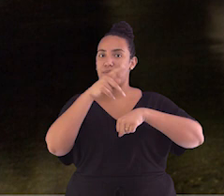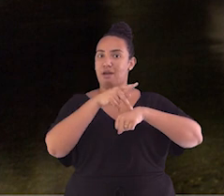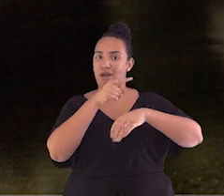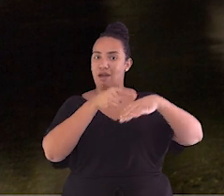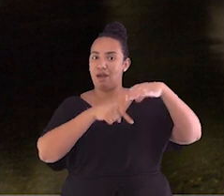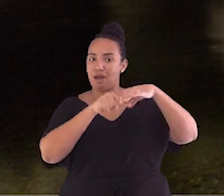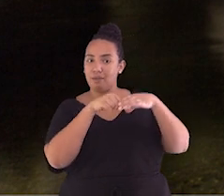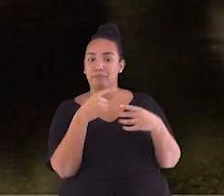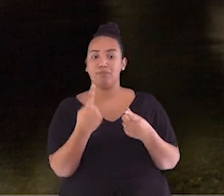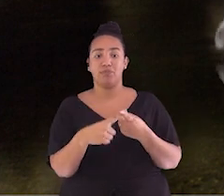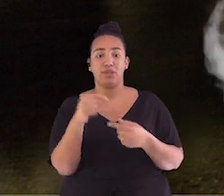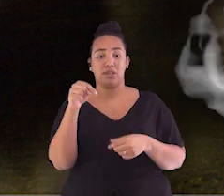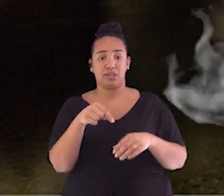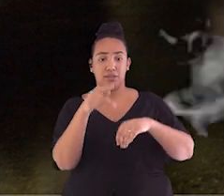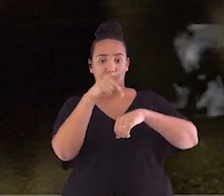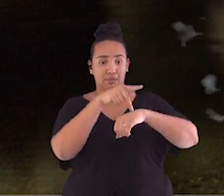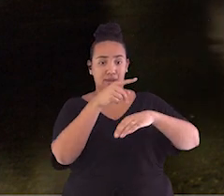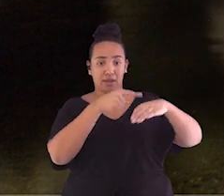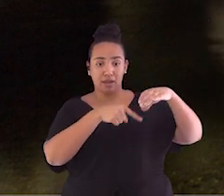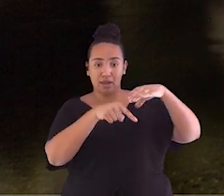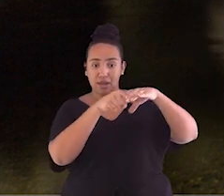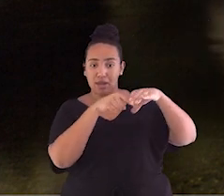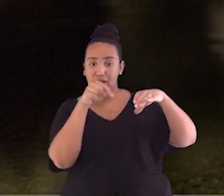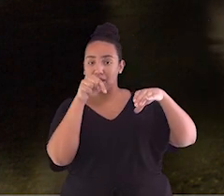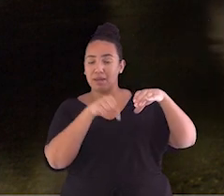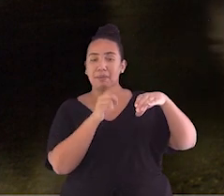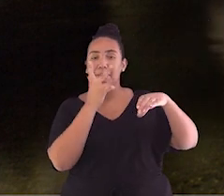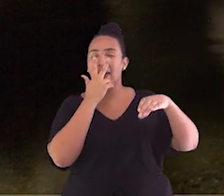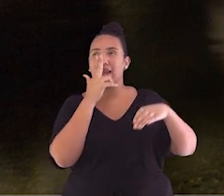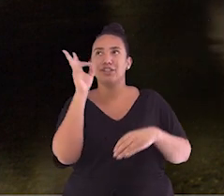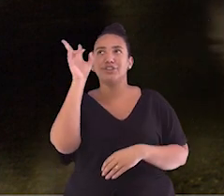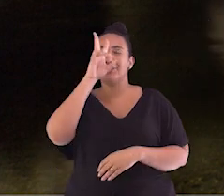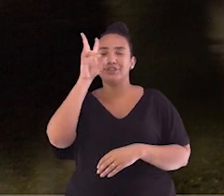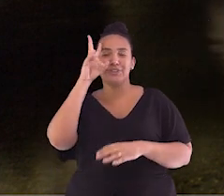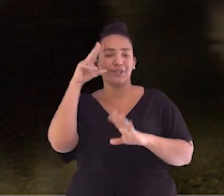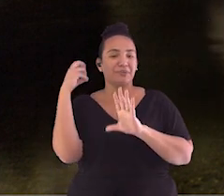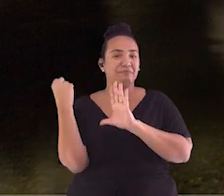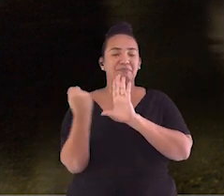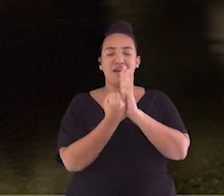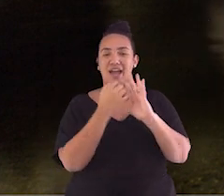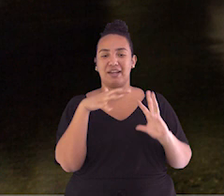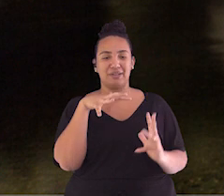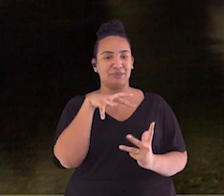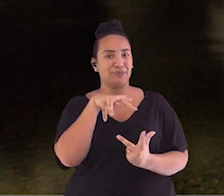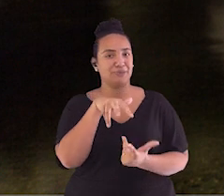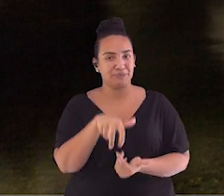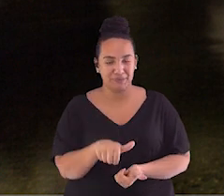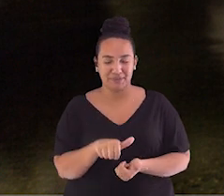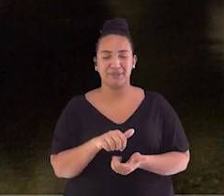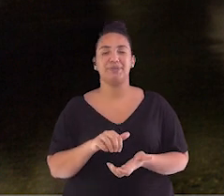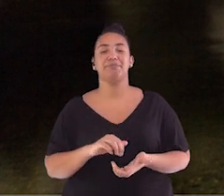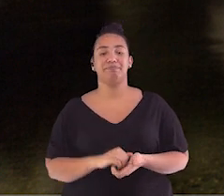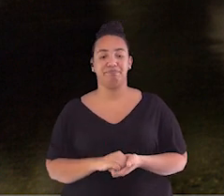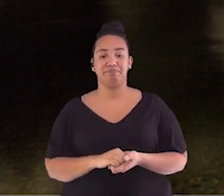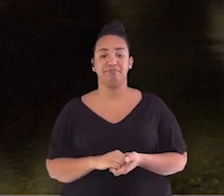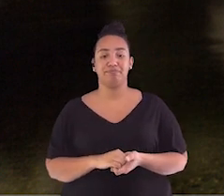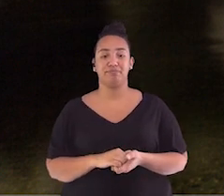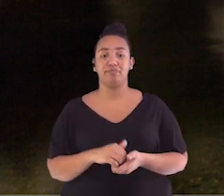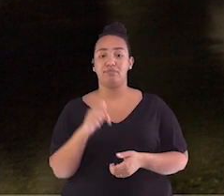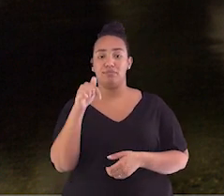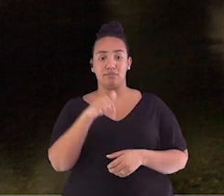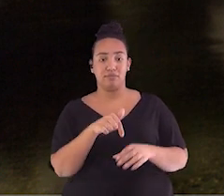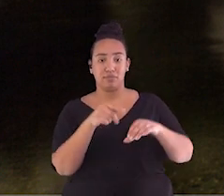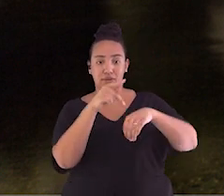verdade, são um baú fabuloso de recordações e histórias do planeta e da vida. Dentro desses baús,